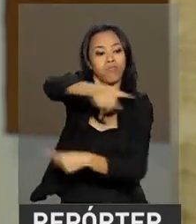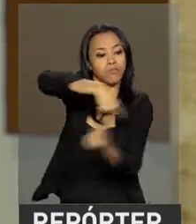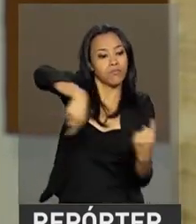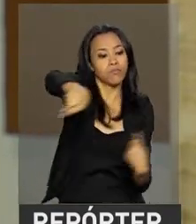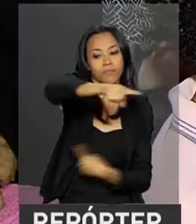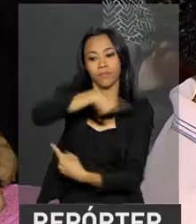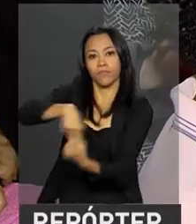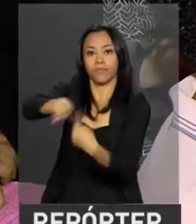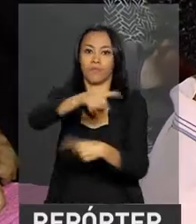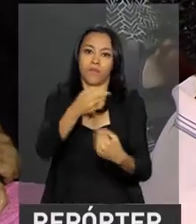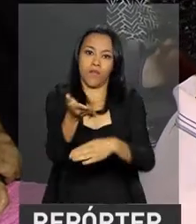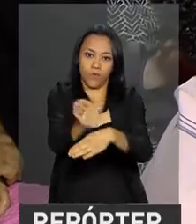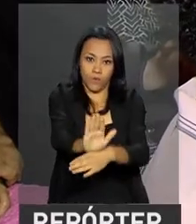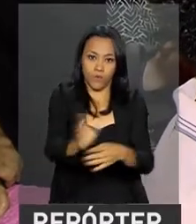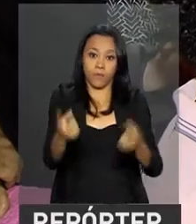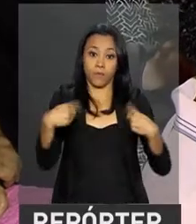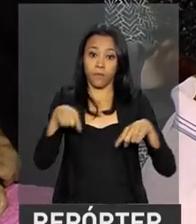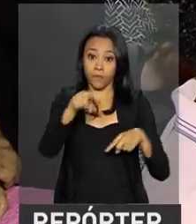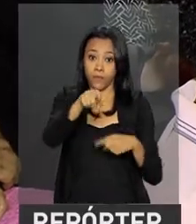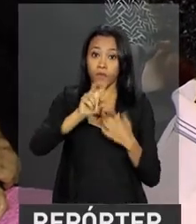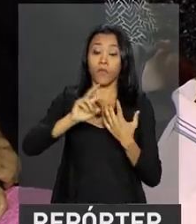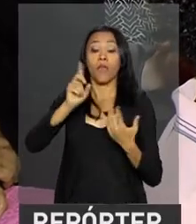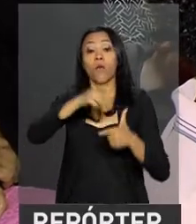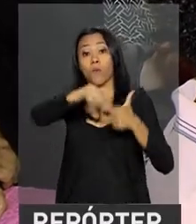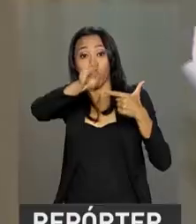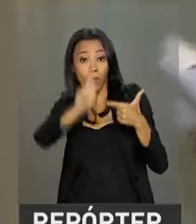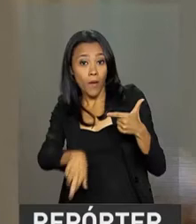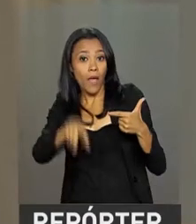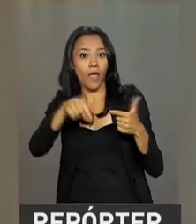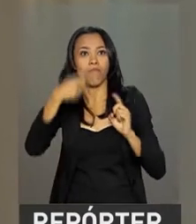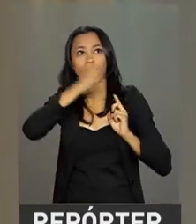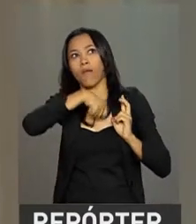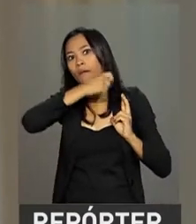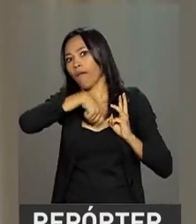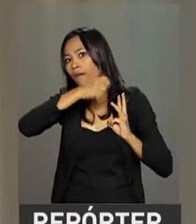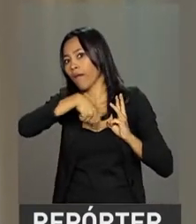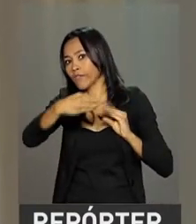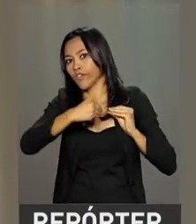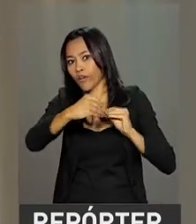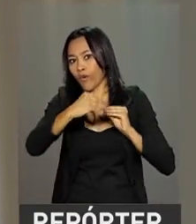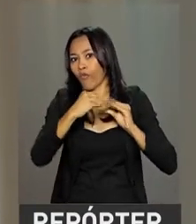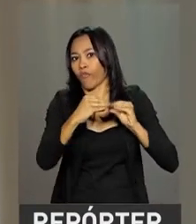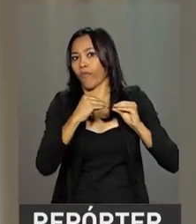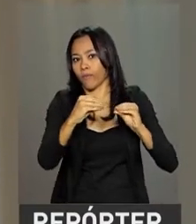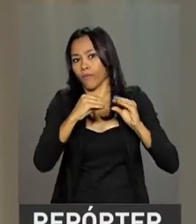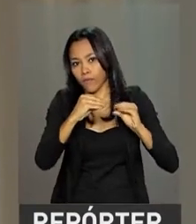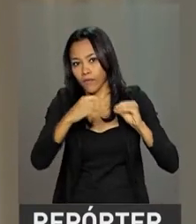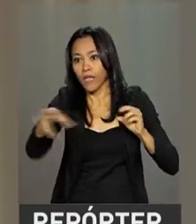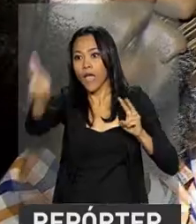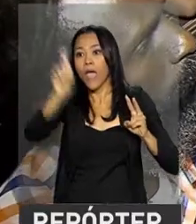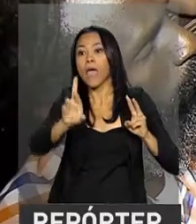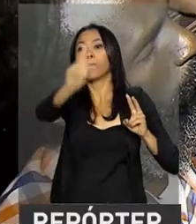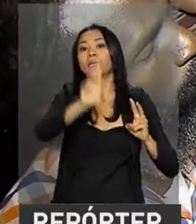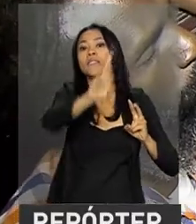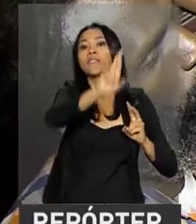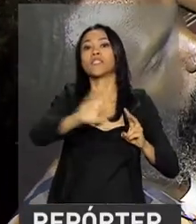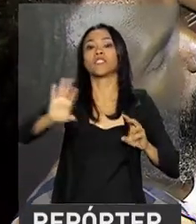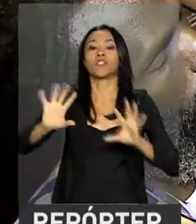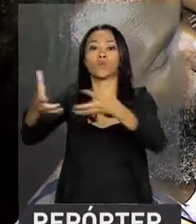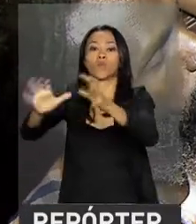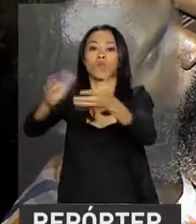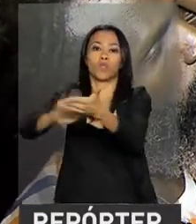a muita gente o recurso é fruto de meses de diálogo entre o governo e representantes das escolas de samba que tiveram